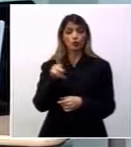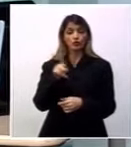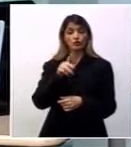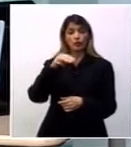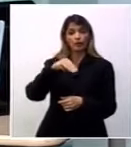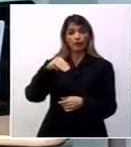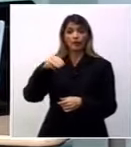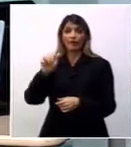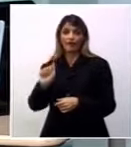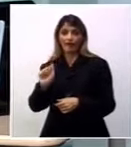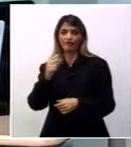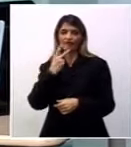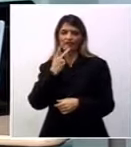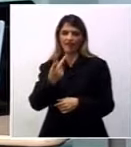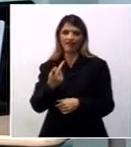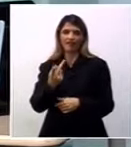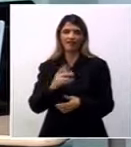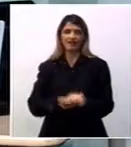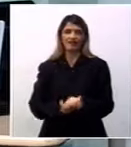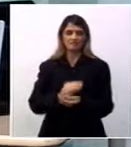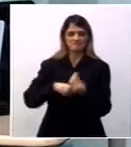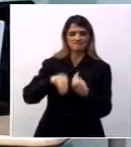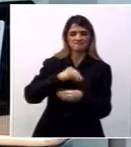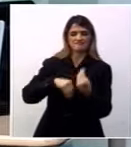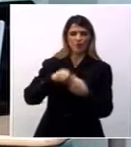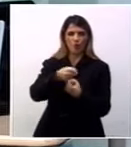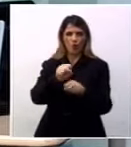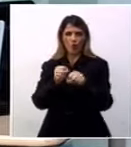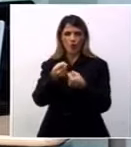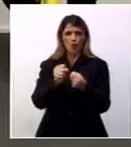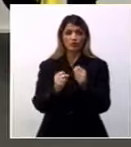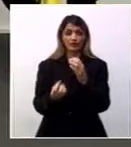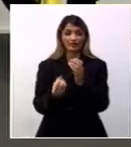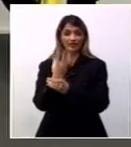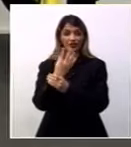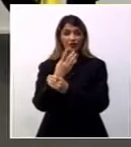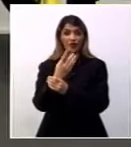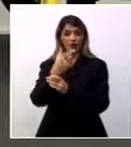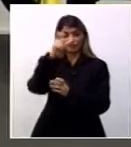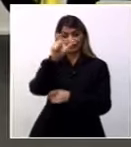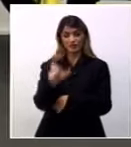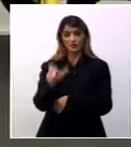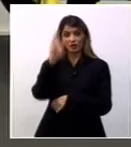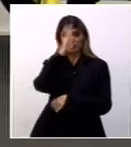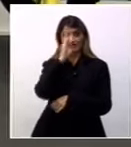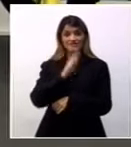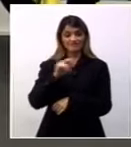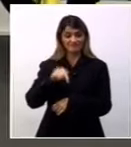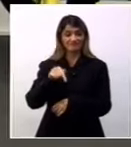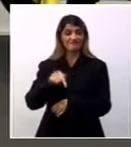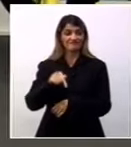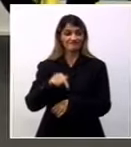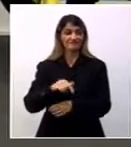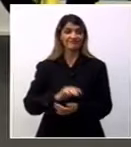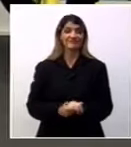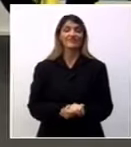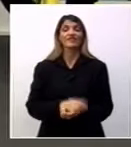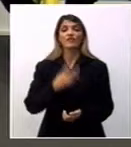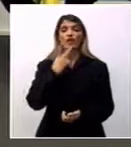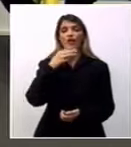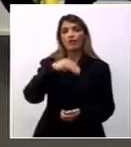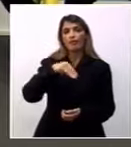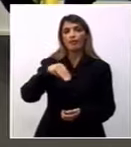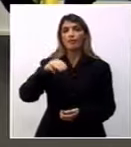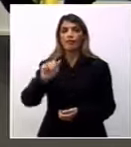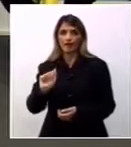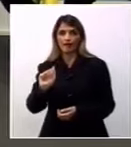arte marcial mista, criada inclusive por um brasileiro, né, Isaac? Isso, nós vamos falar sobre o MMA,